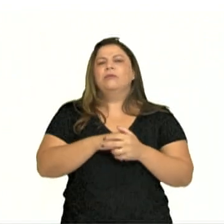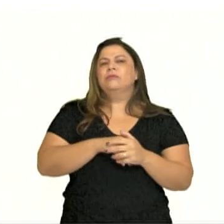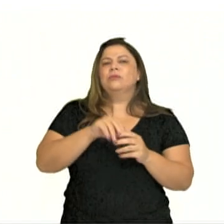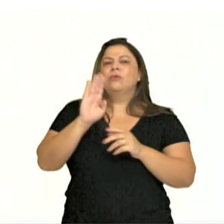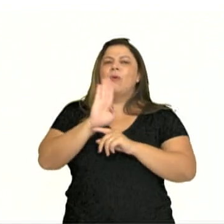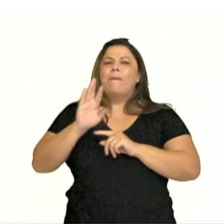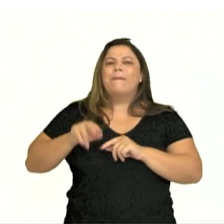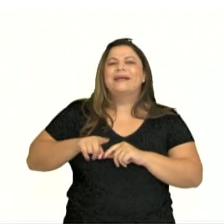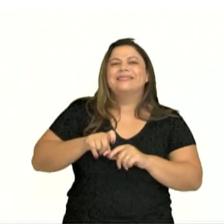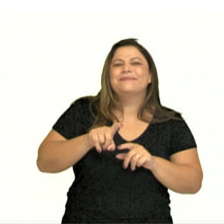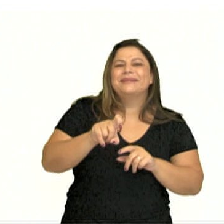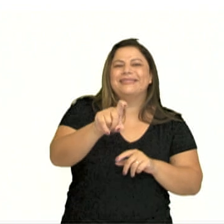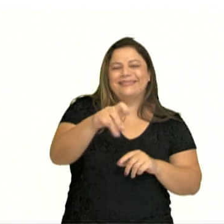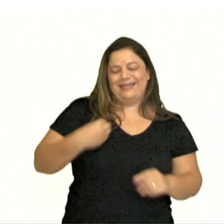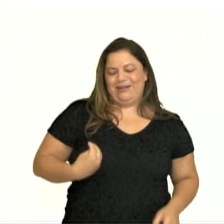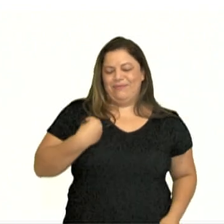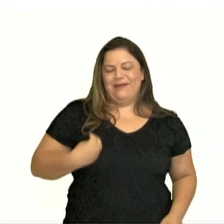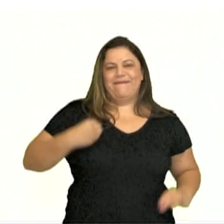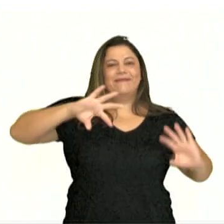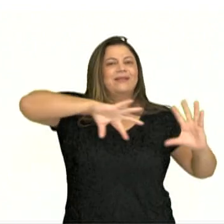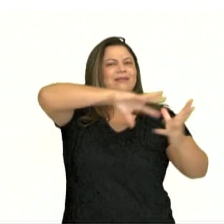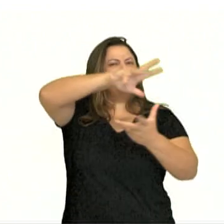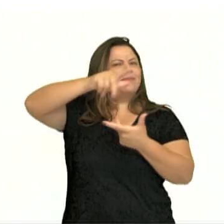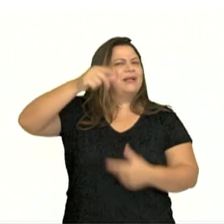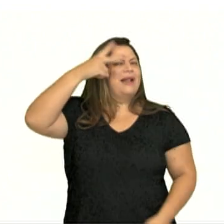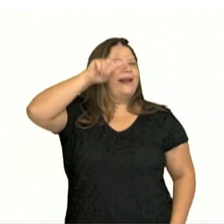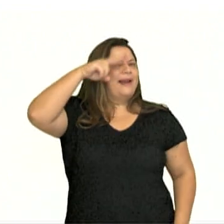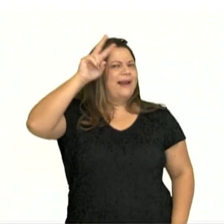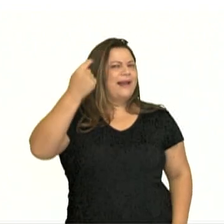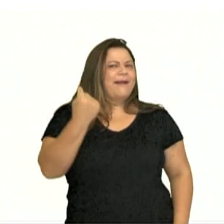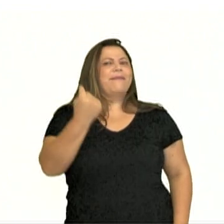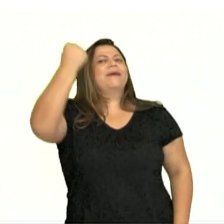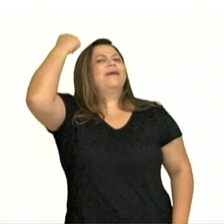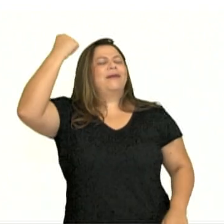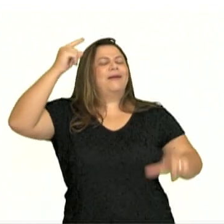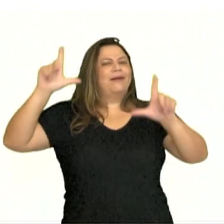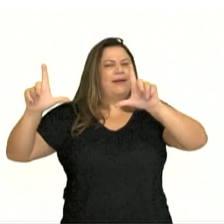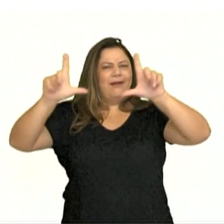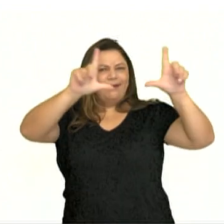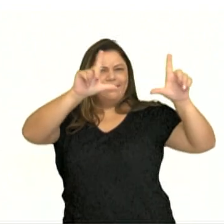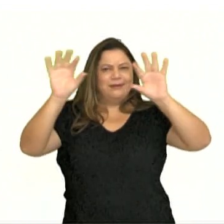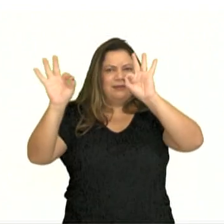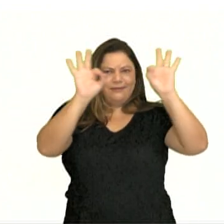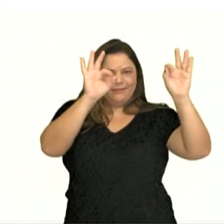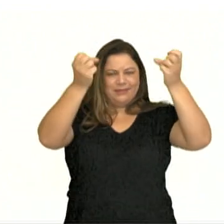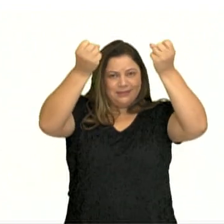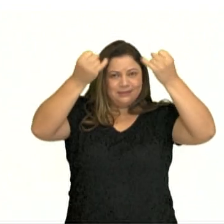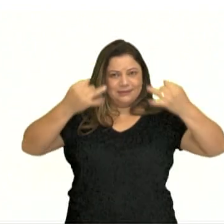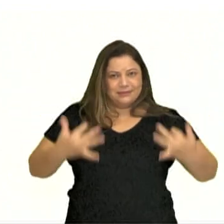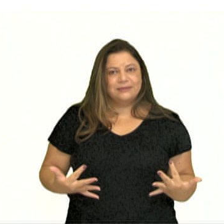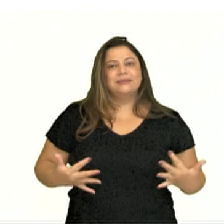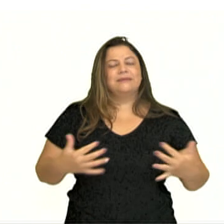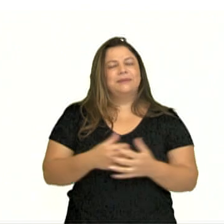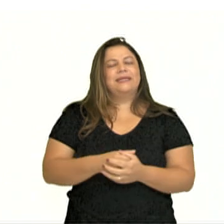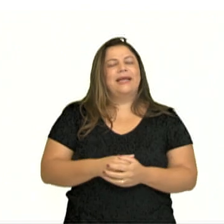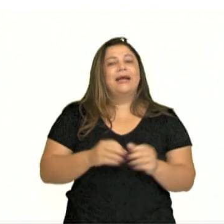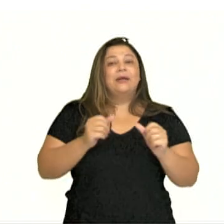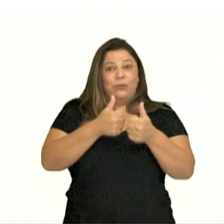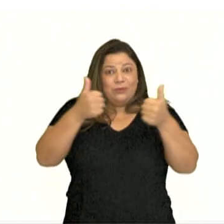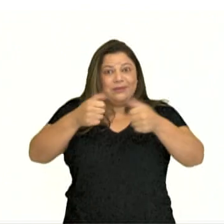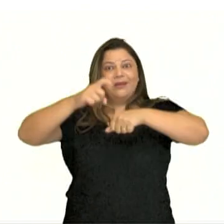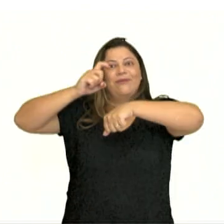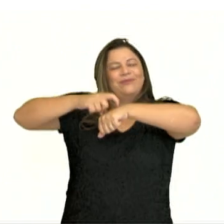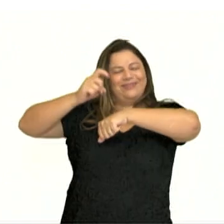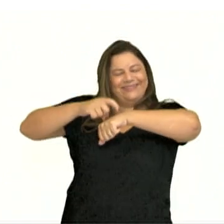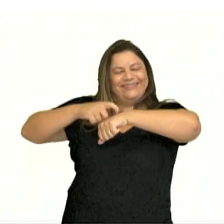a vida no planeta? Dei uma lembrada lá na imagem inicial que eu trouxe para vocês e fui falando? Tem a ver com aquilo. Eu vou dar um tempinho